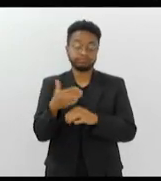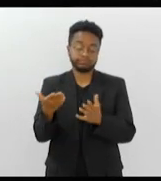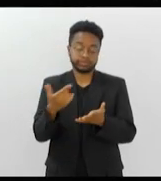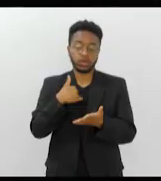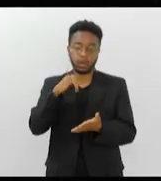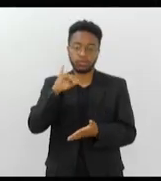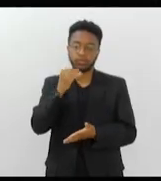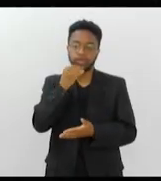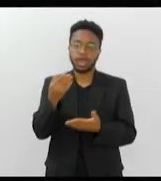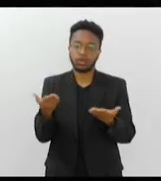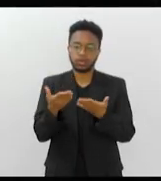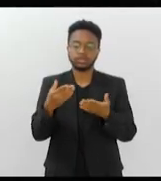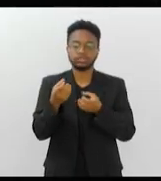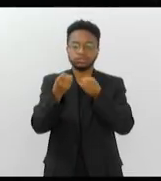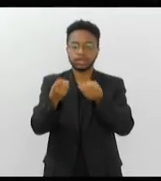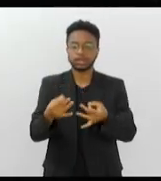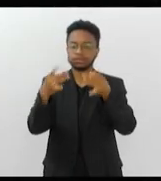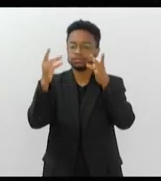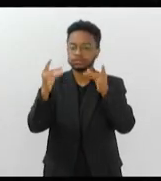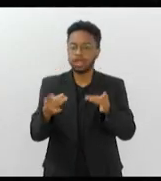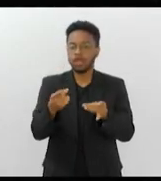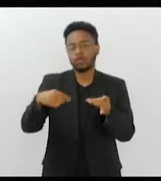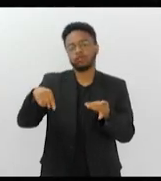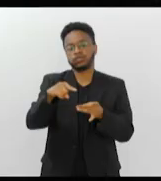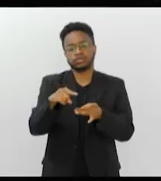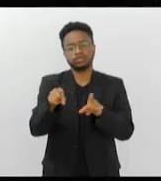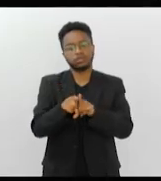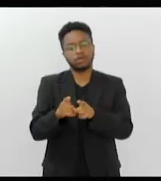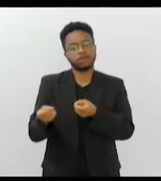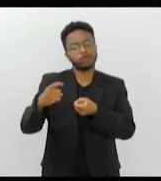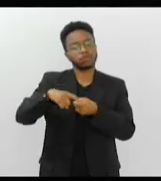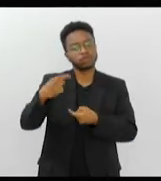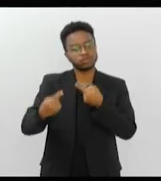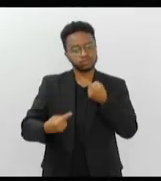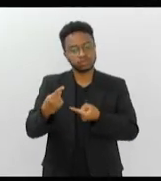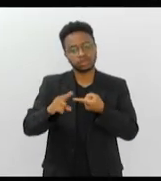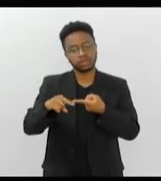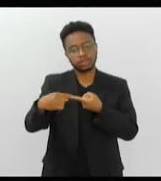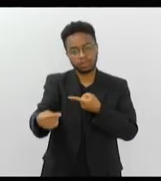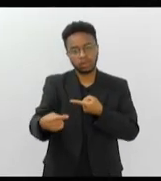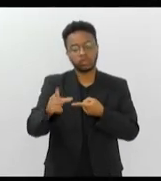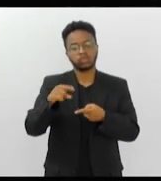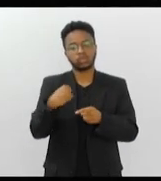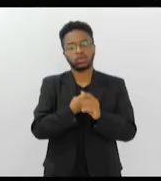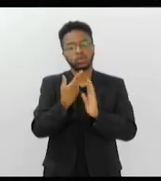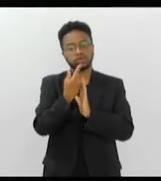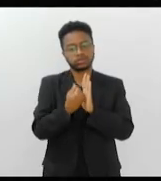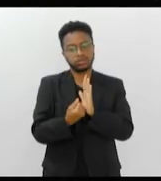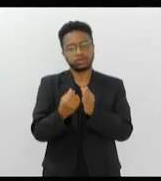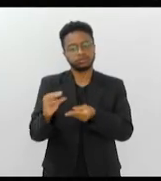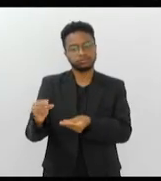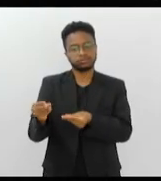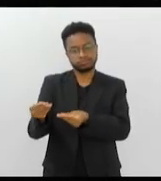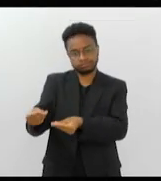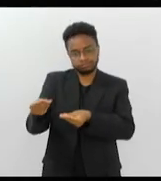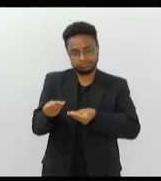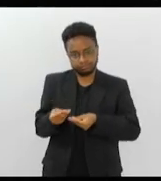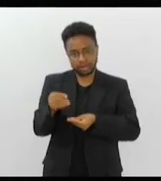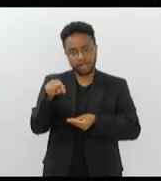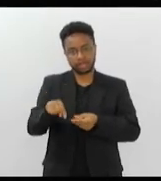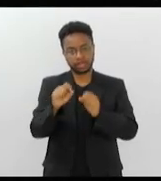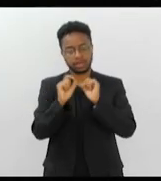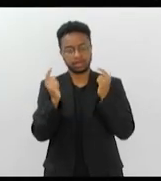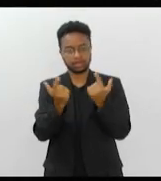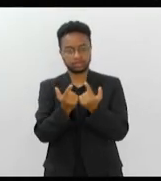exatamente aprofundar um pouco essa discussão, para retorná-la quando o nosso orçamento chegar aqui na